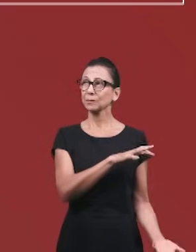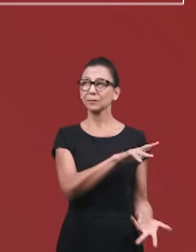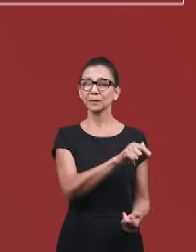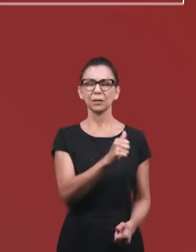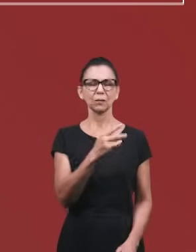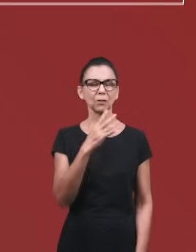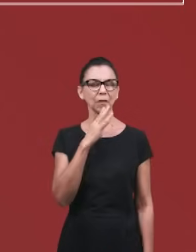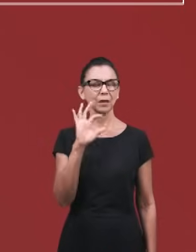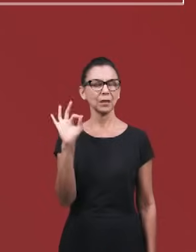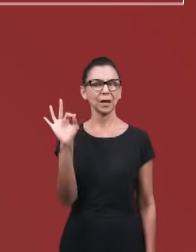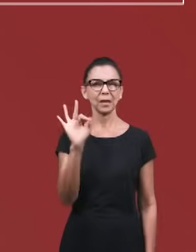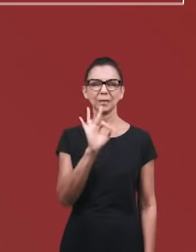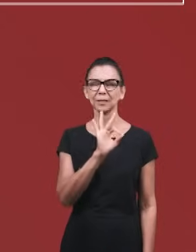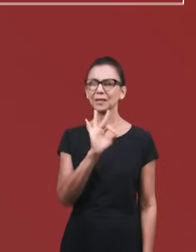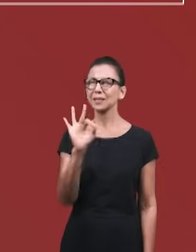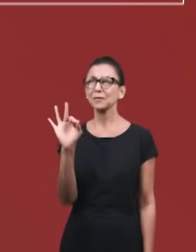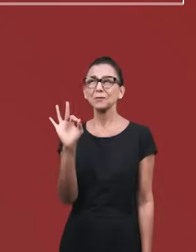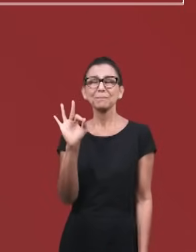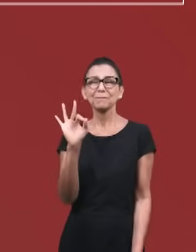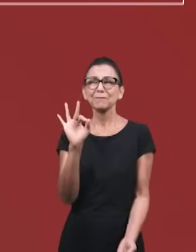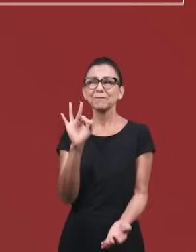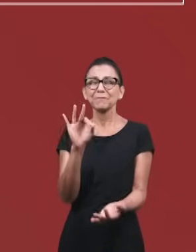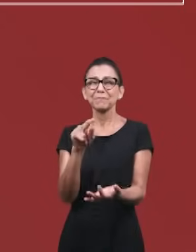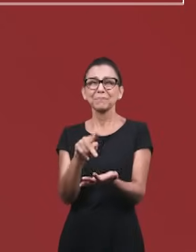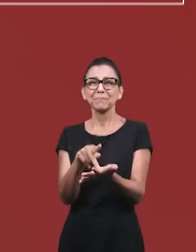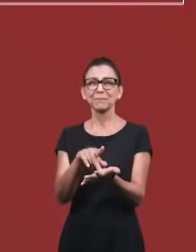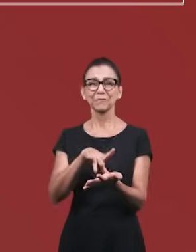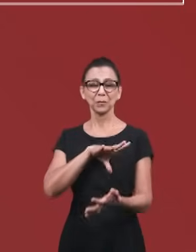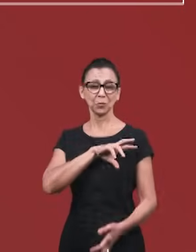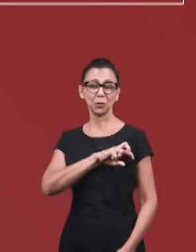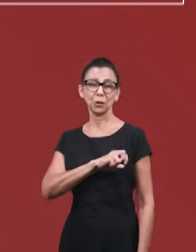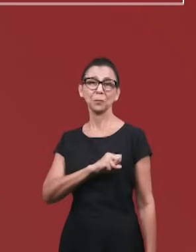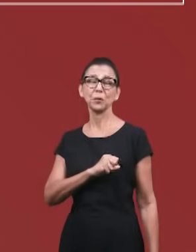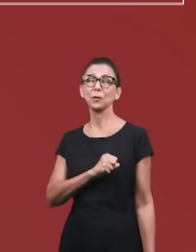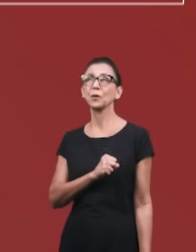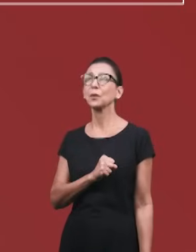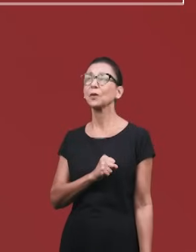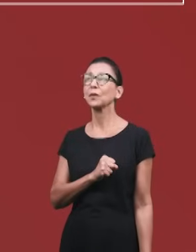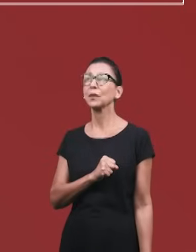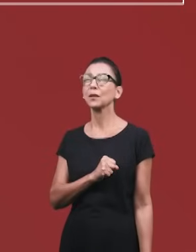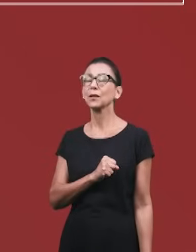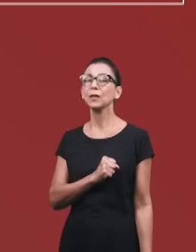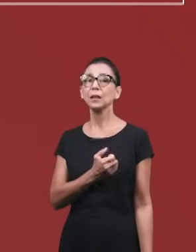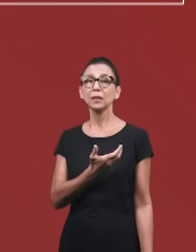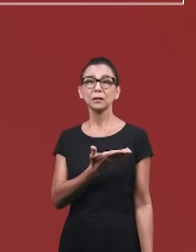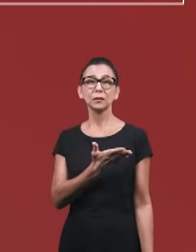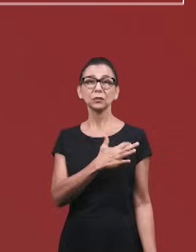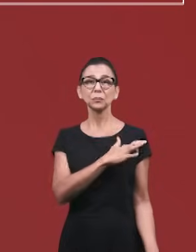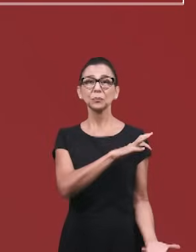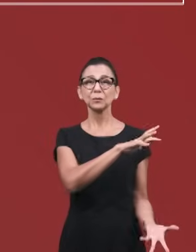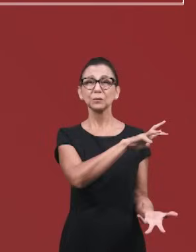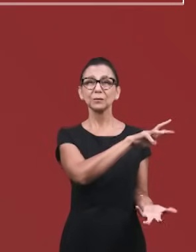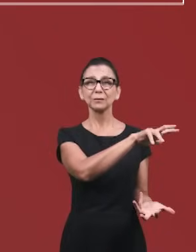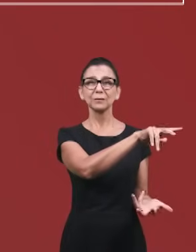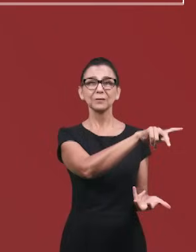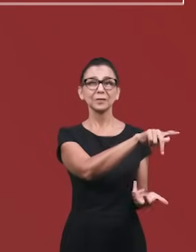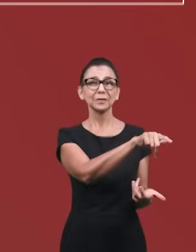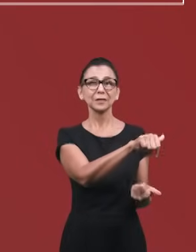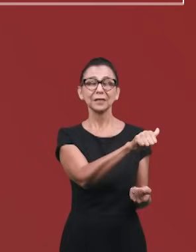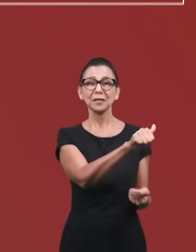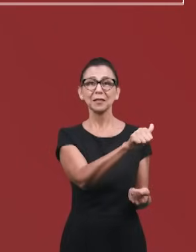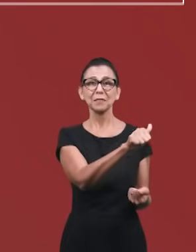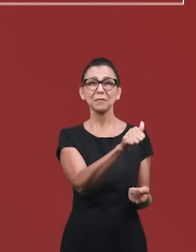mundo não conhece o que é amor. Este mundo